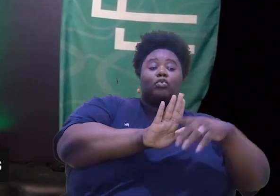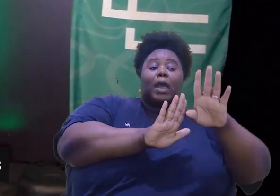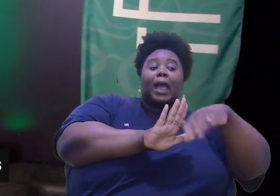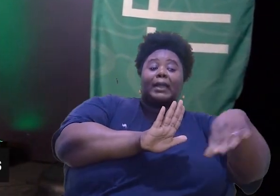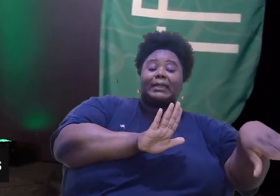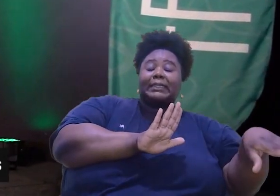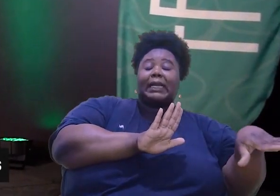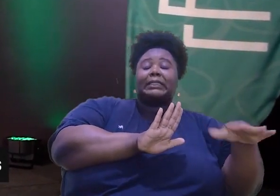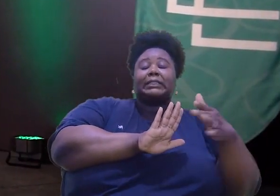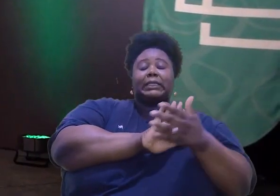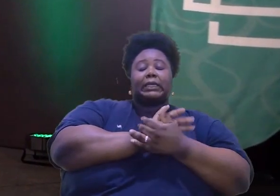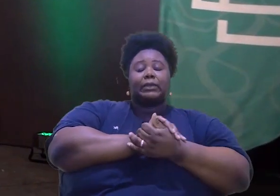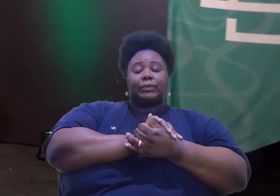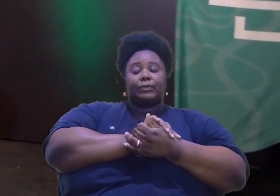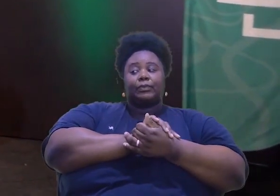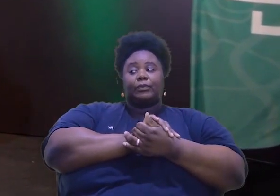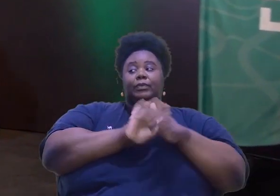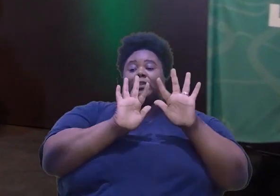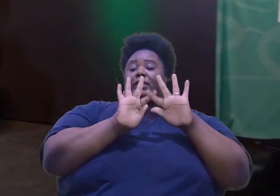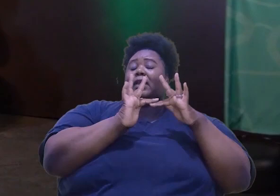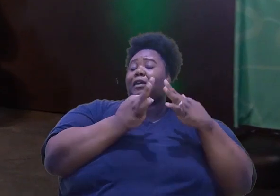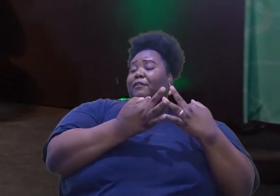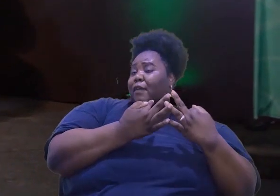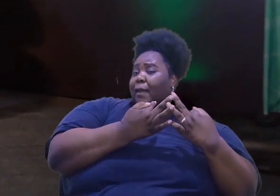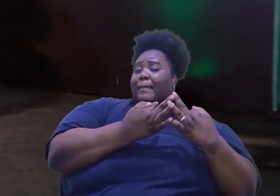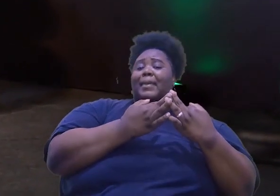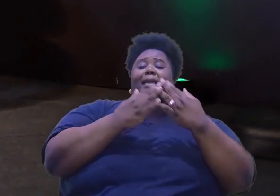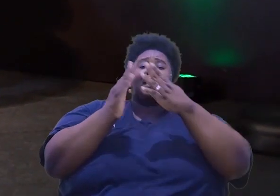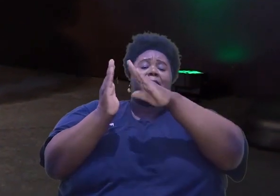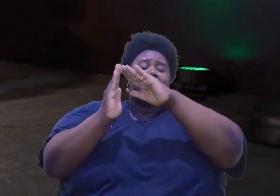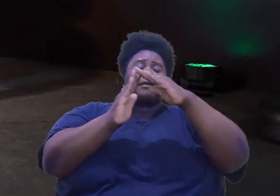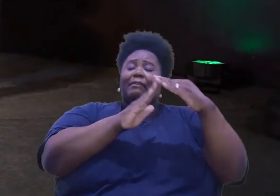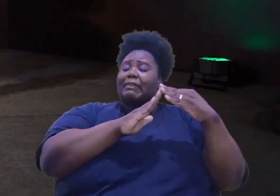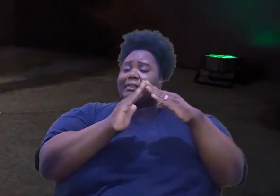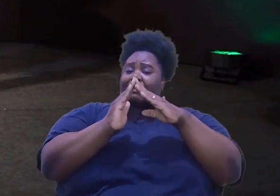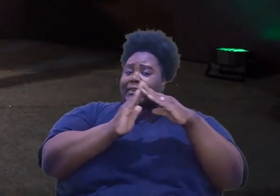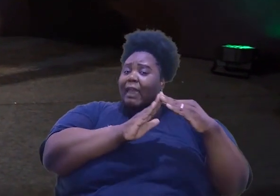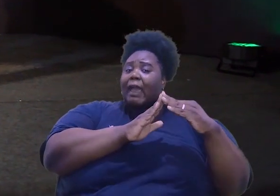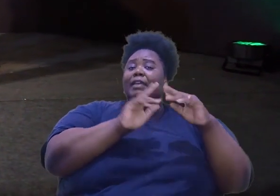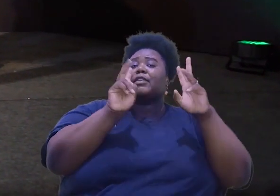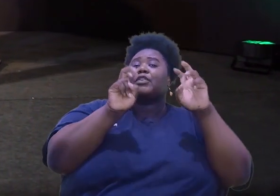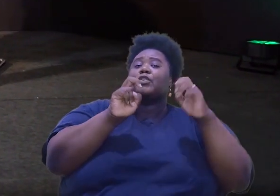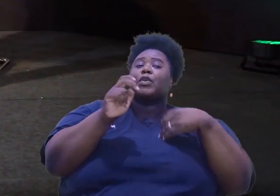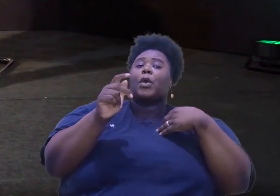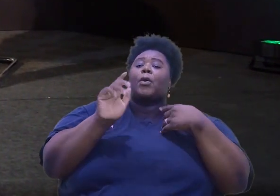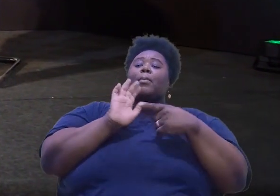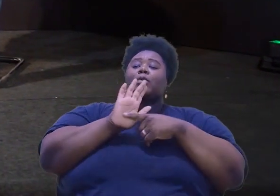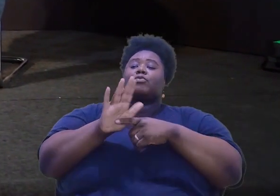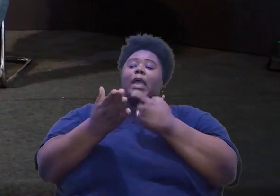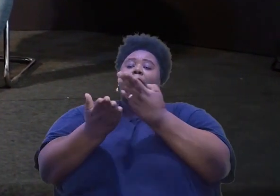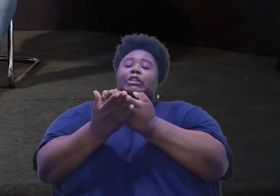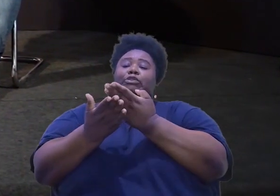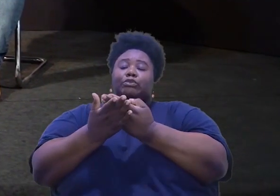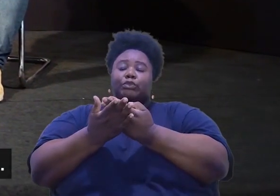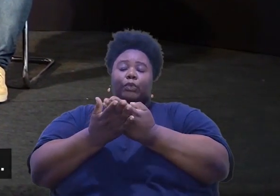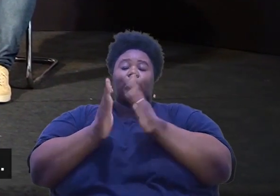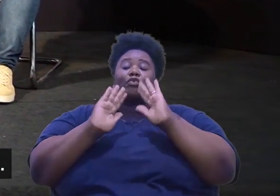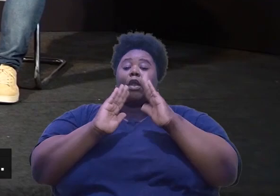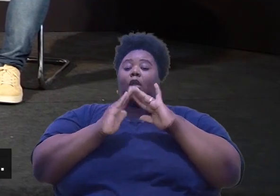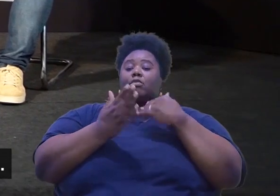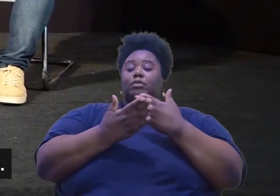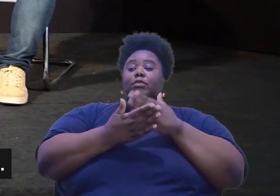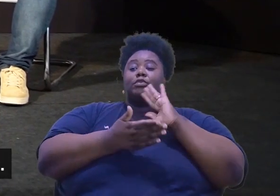crianças da família e crianças da vizinhança em relação às tarefas escolares, já um pouco